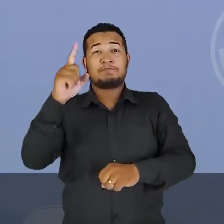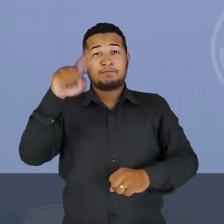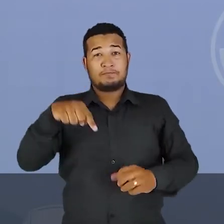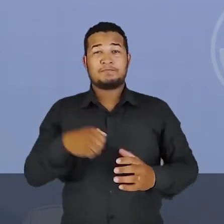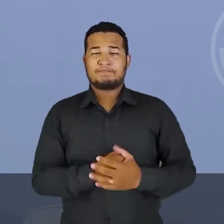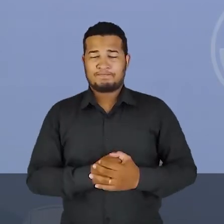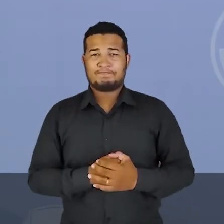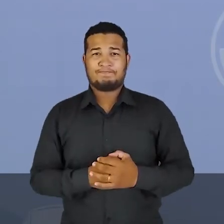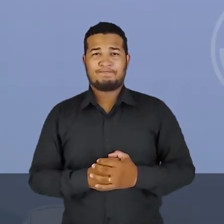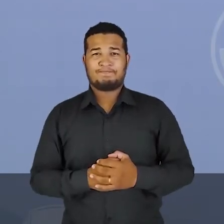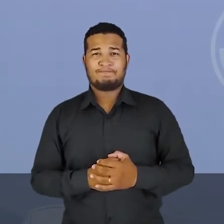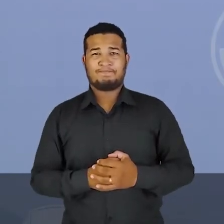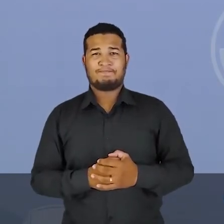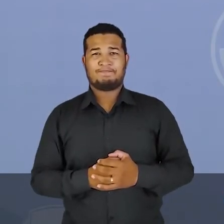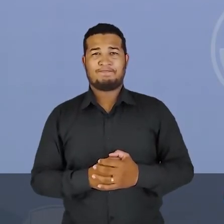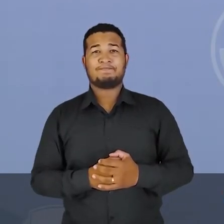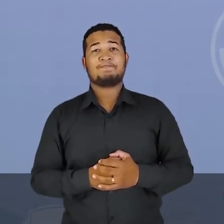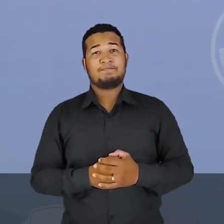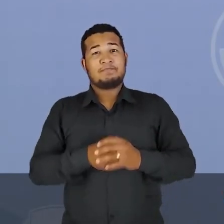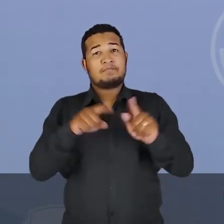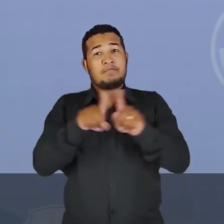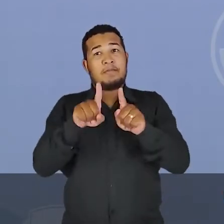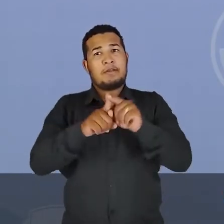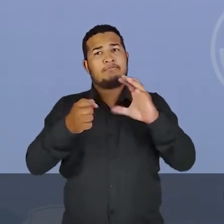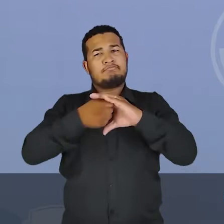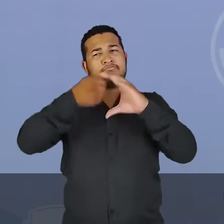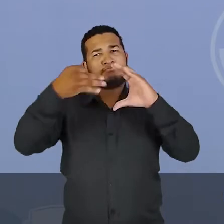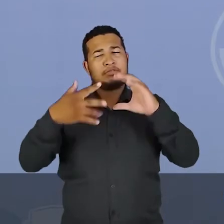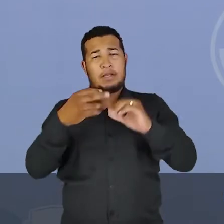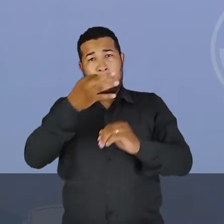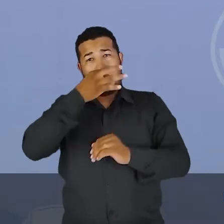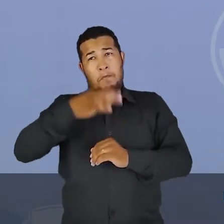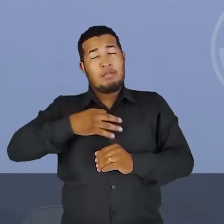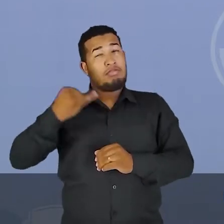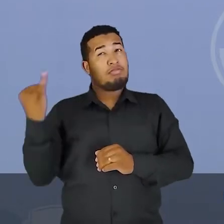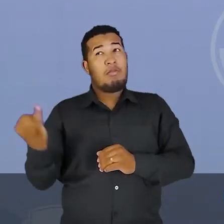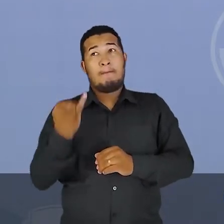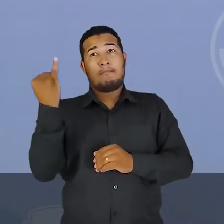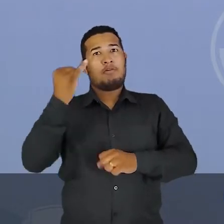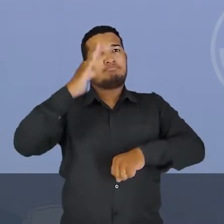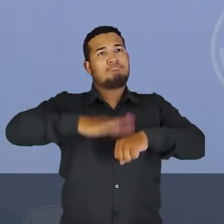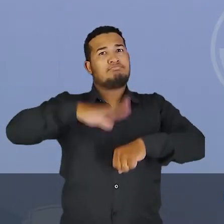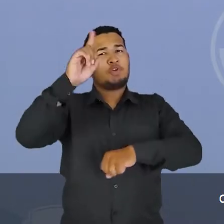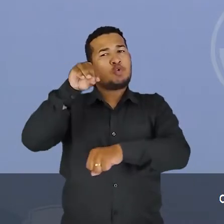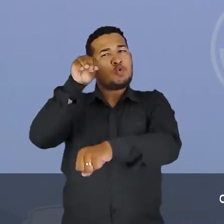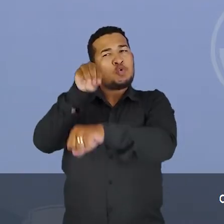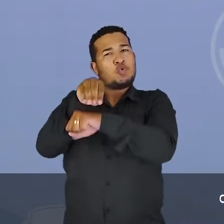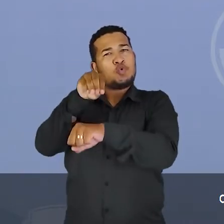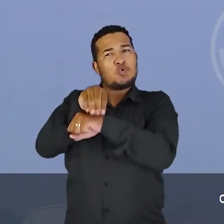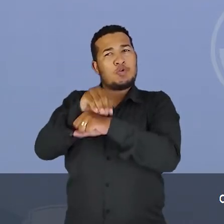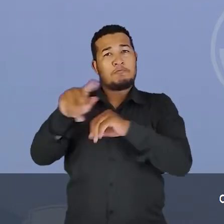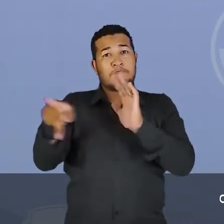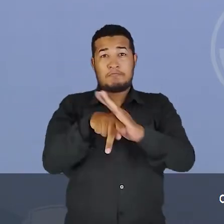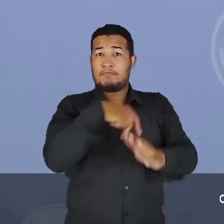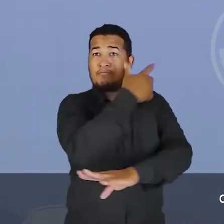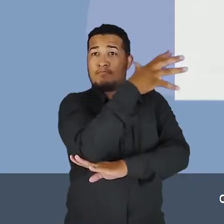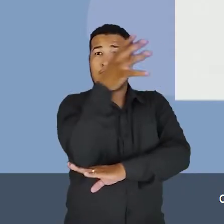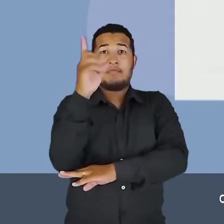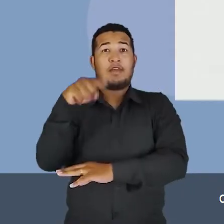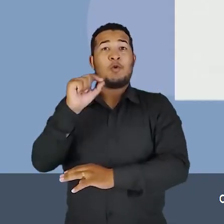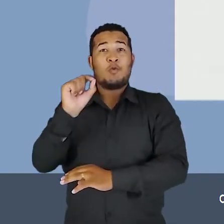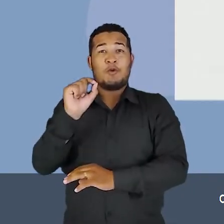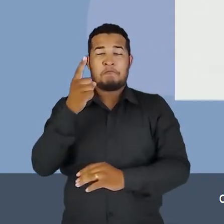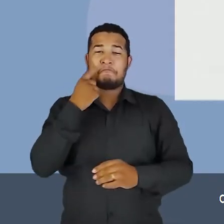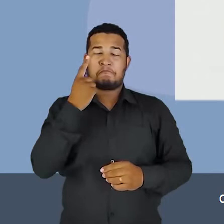ok? Muito bem. Um dos aspectos que eu considero mais importantes relacionados à preservação da vegetação da Mata Atlântica é esse